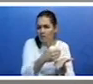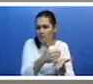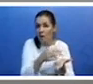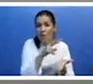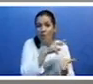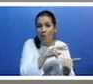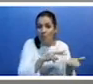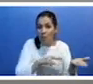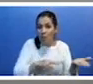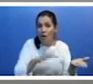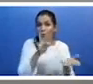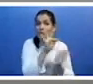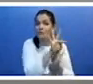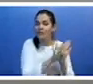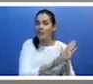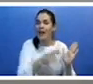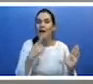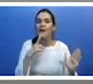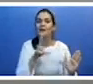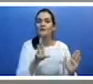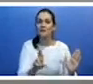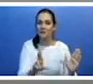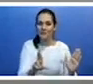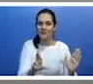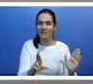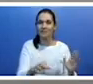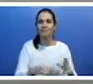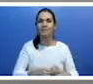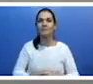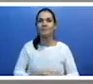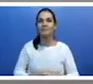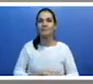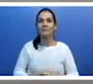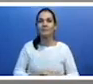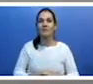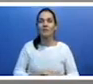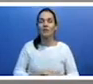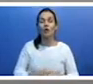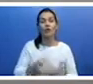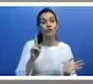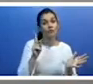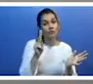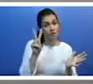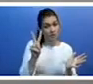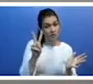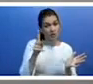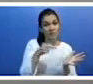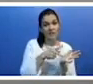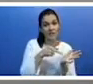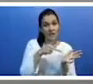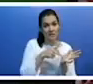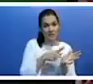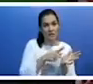o texto para responder o quê? Assinale V para